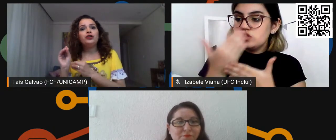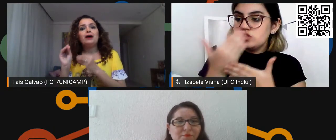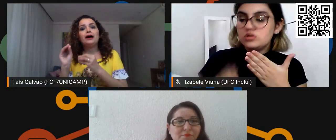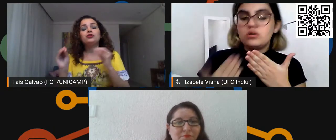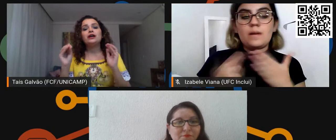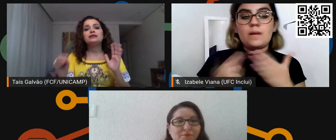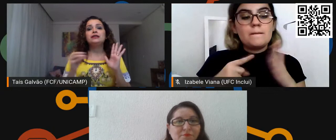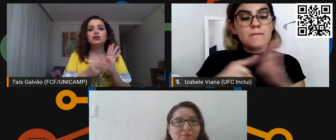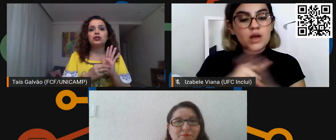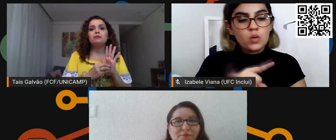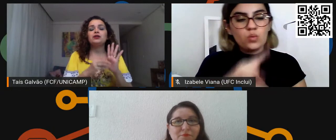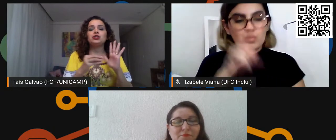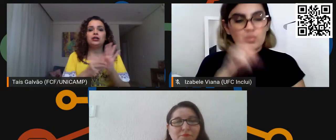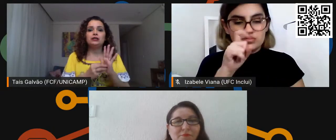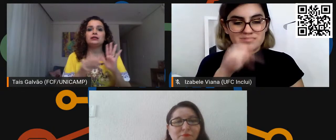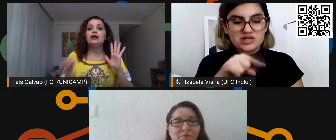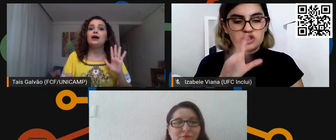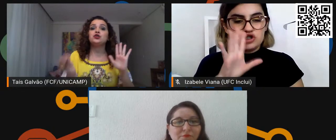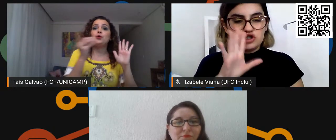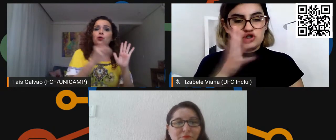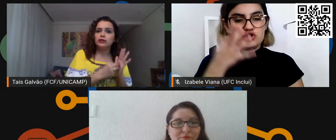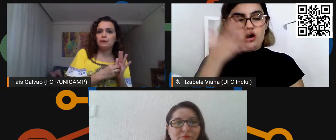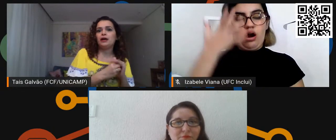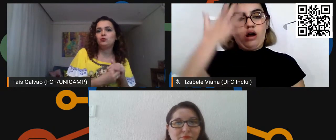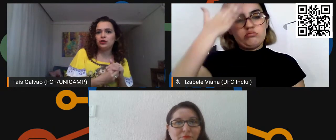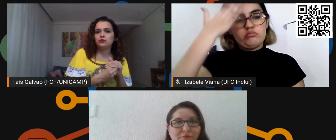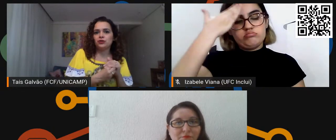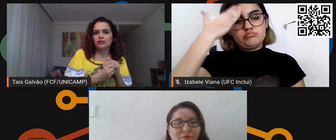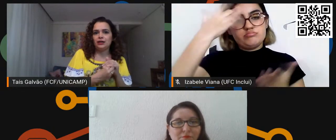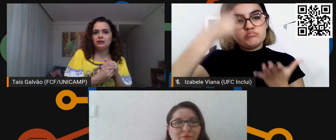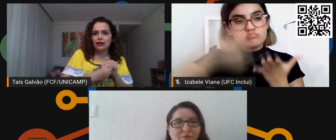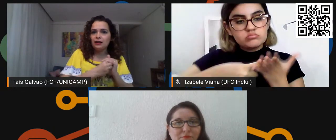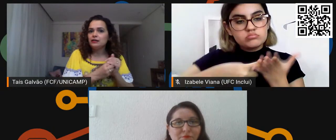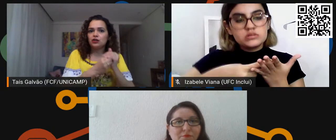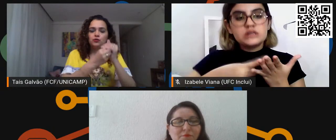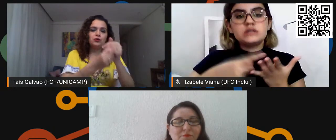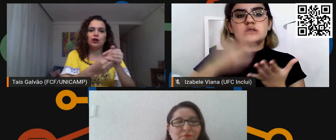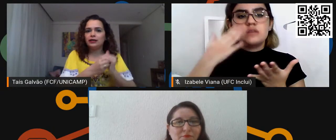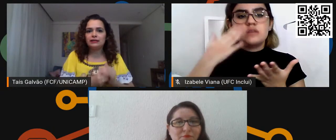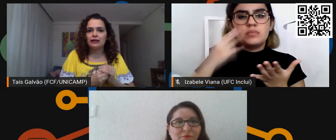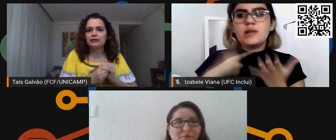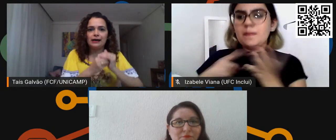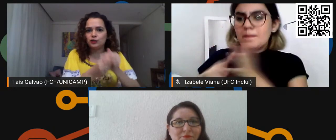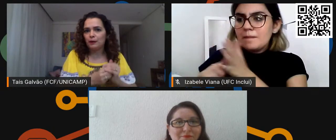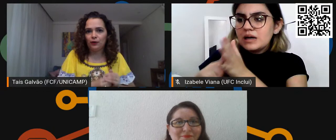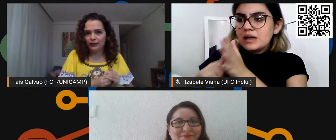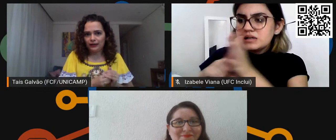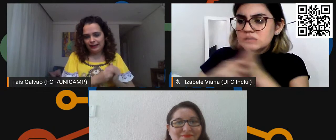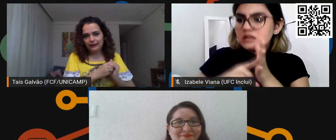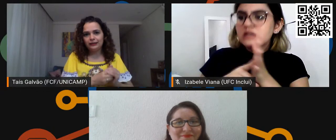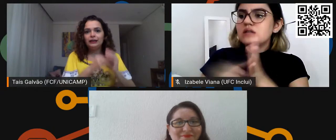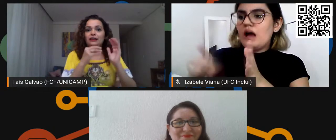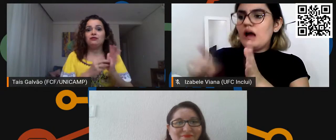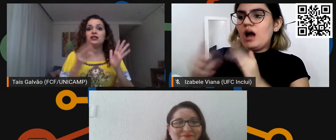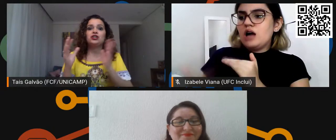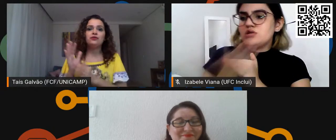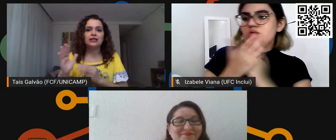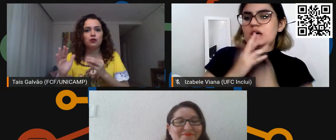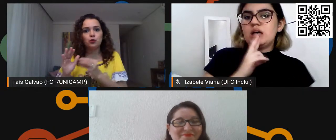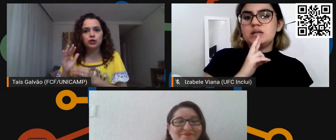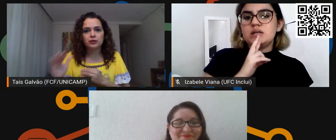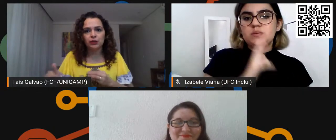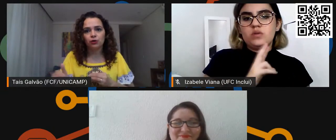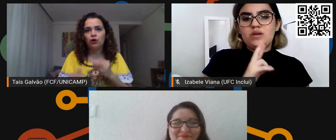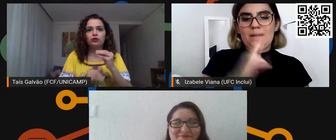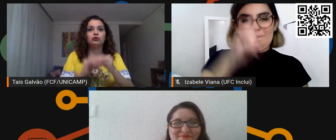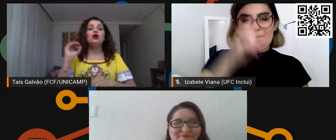já confirmaram que existem pesquisas que respondem a pergunta de vocês, né? Vocês não vão só terceirizar isso para a bibliotecária, né? Vocês já